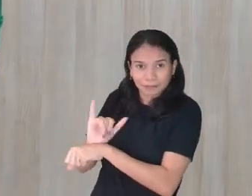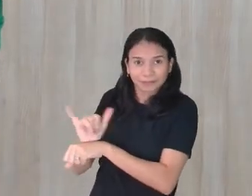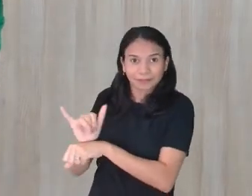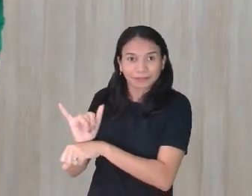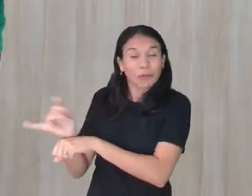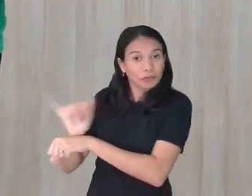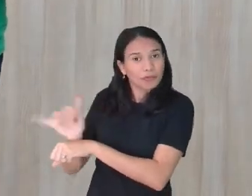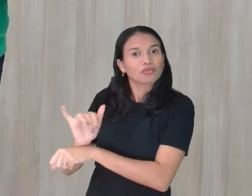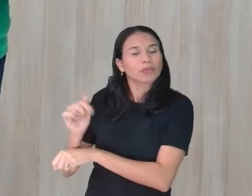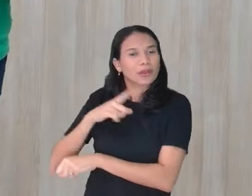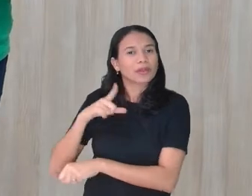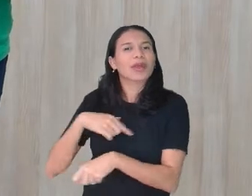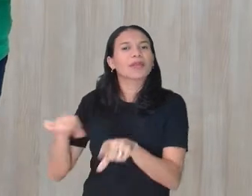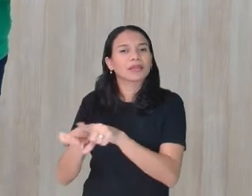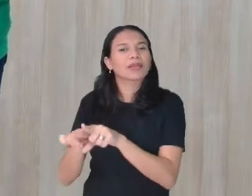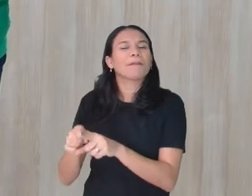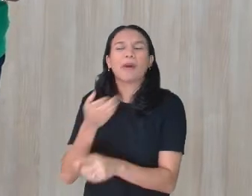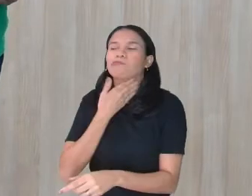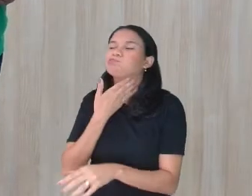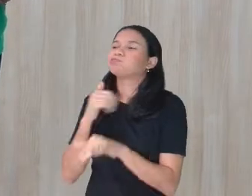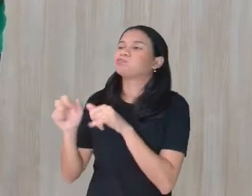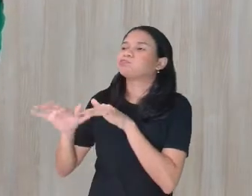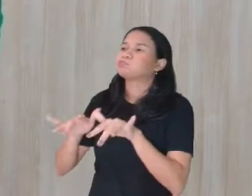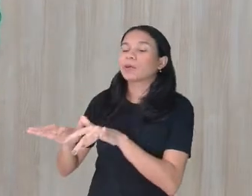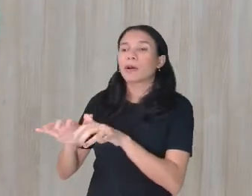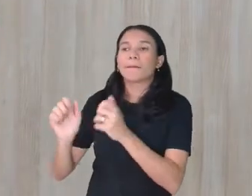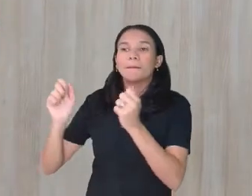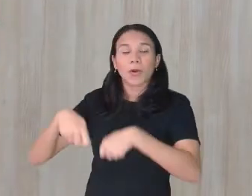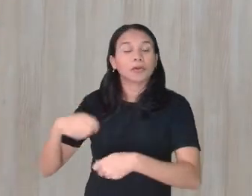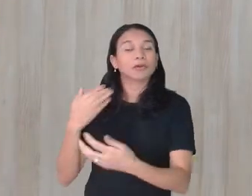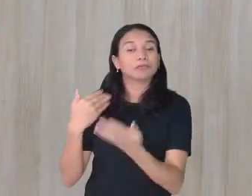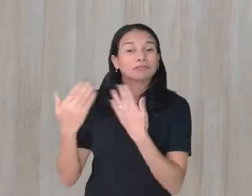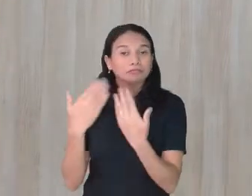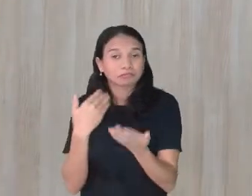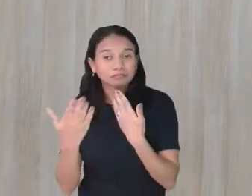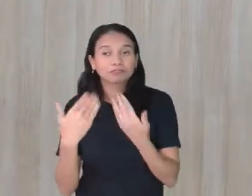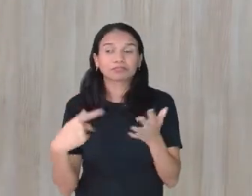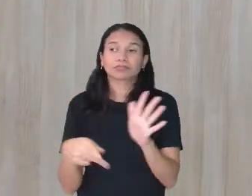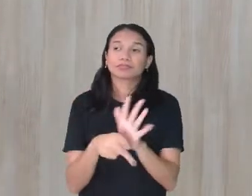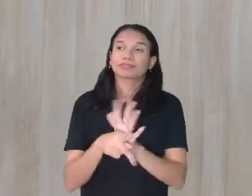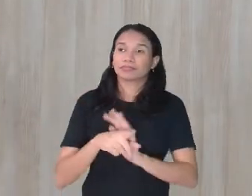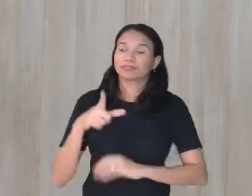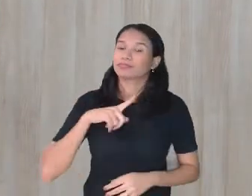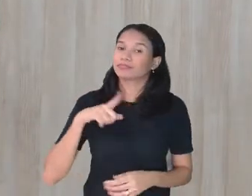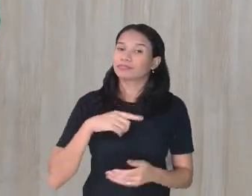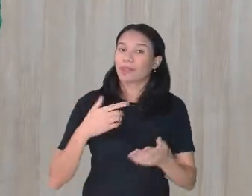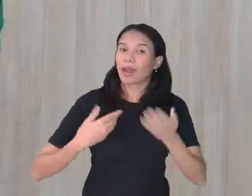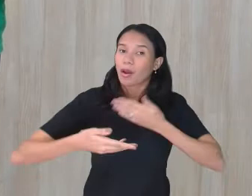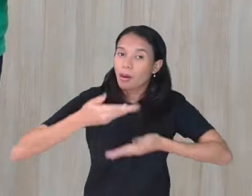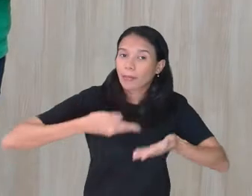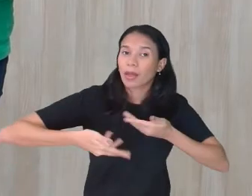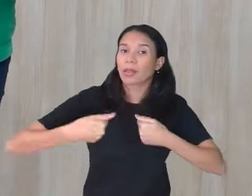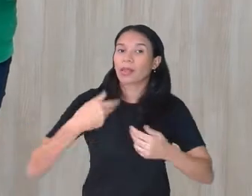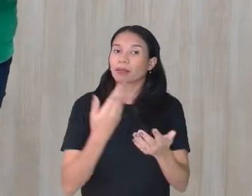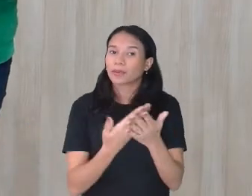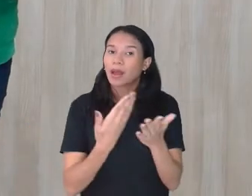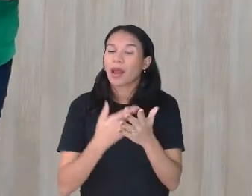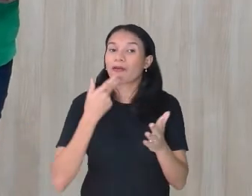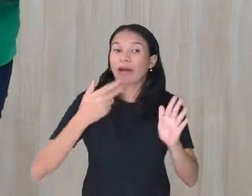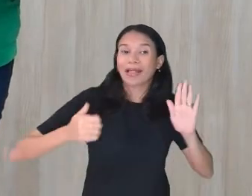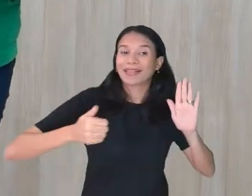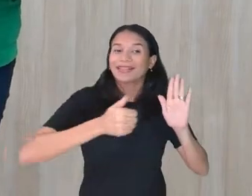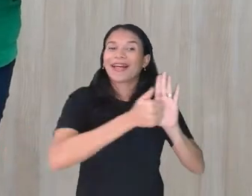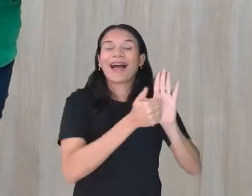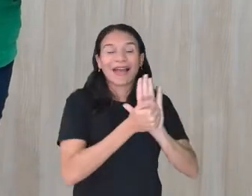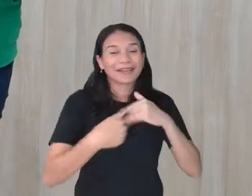no YouTube vocês têm o chat e poderão fazer, pessoal, o comentário da nossa aula, dar um likezinho,